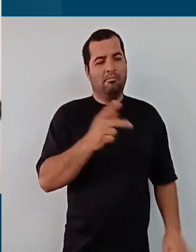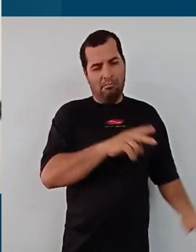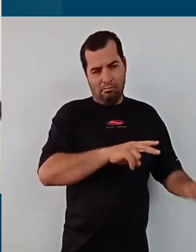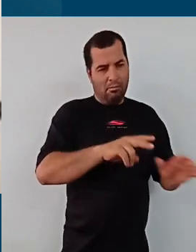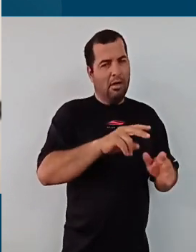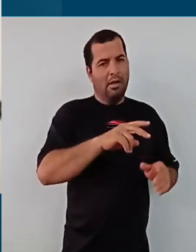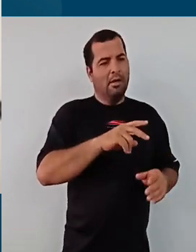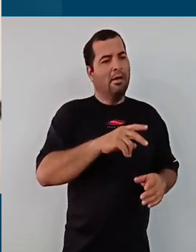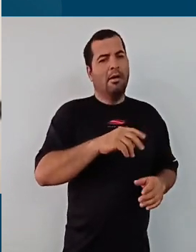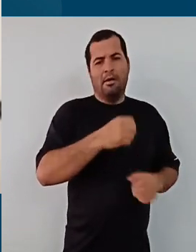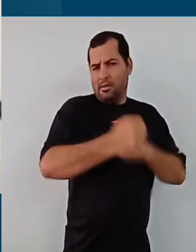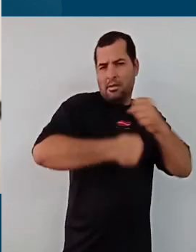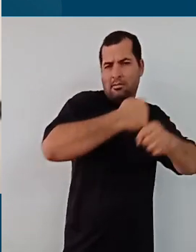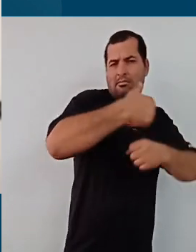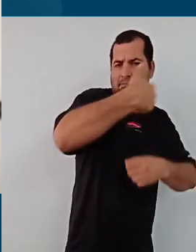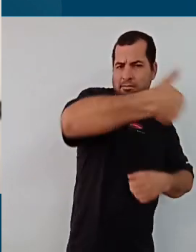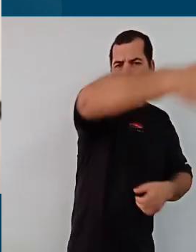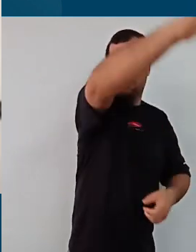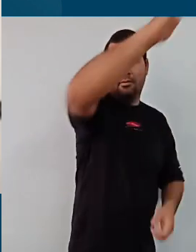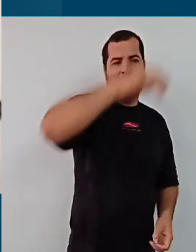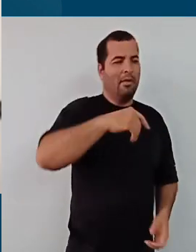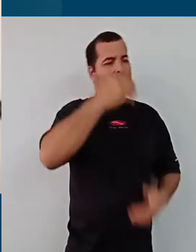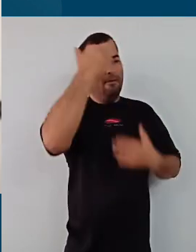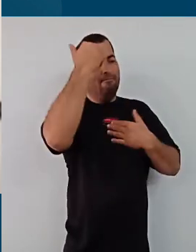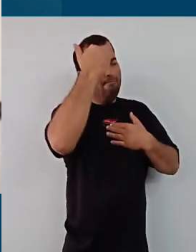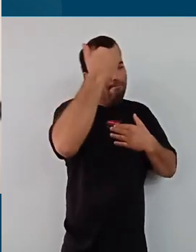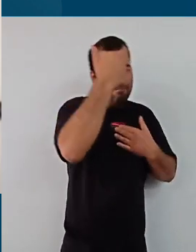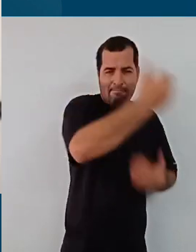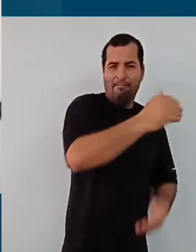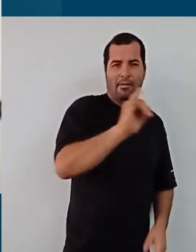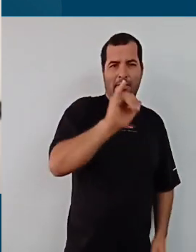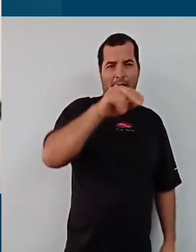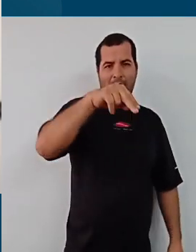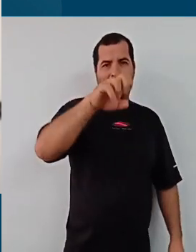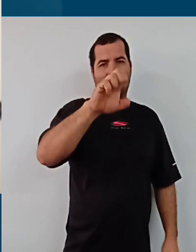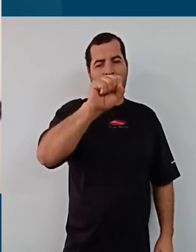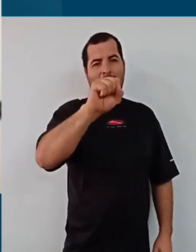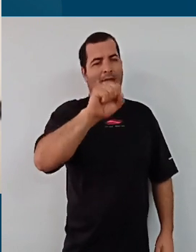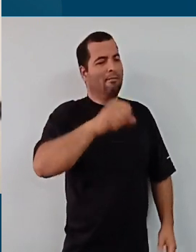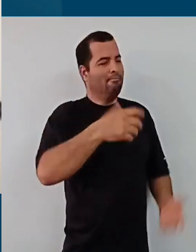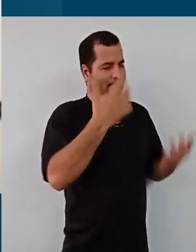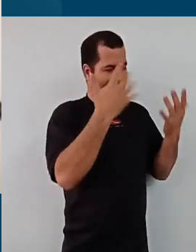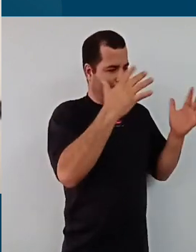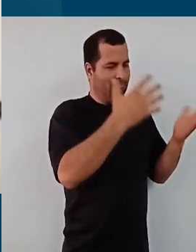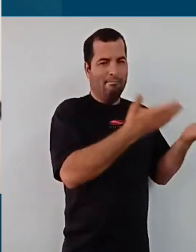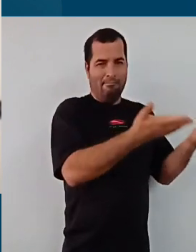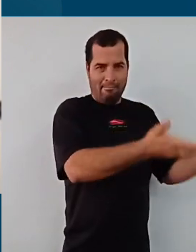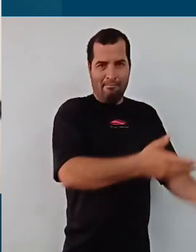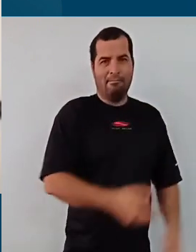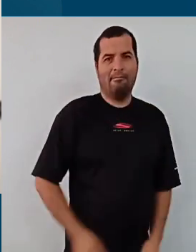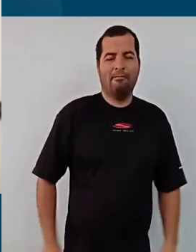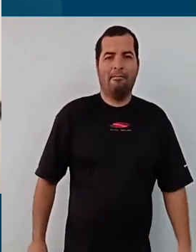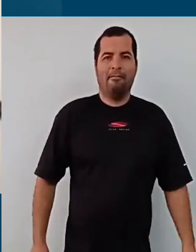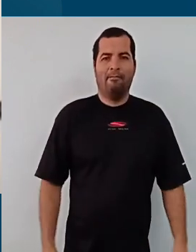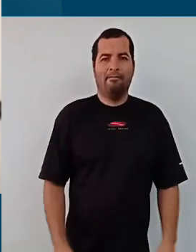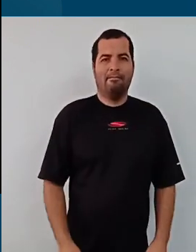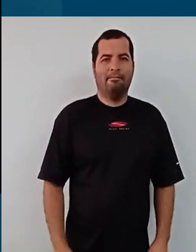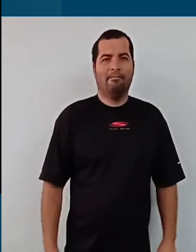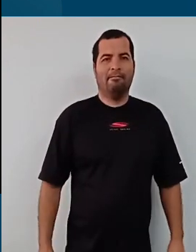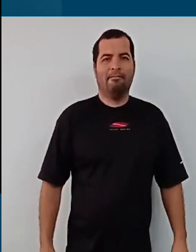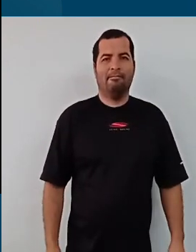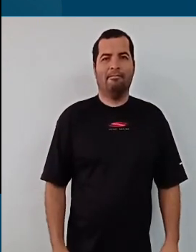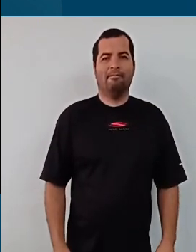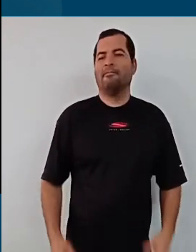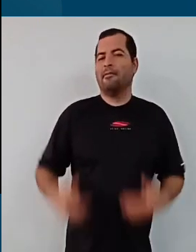próximos anos. Então, Inês, muitíssimo obrigado. Eu Eliane, que agradeço. parabéns. E Obrigado